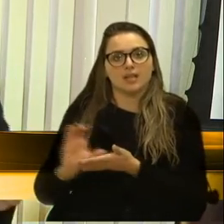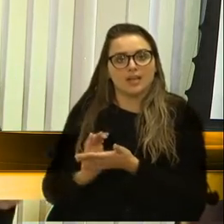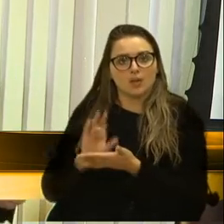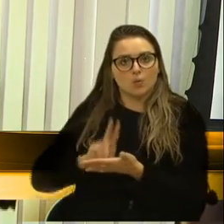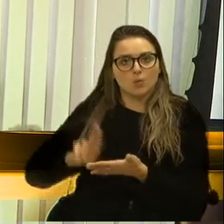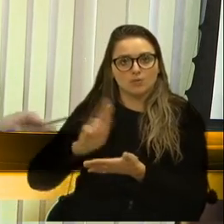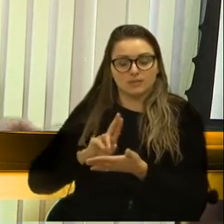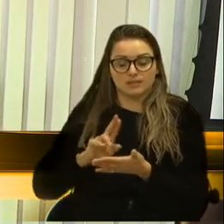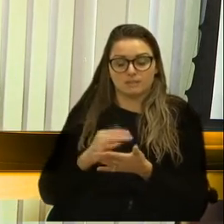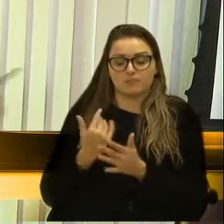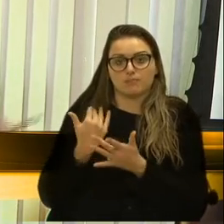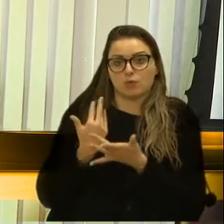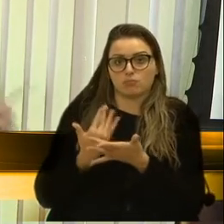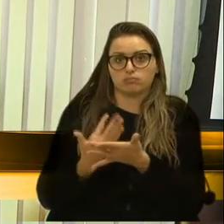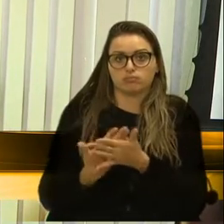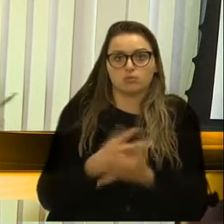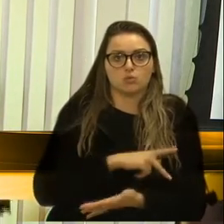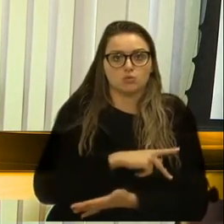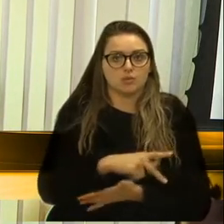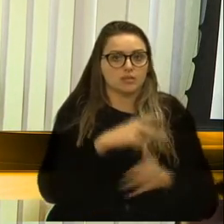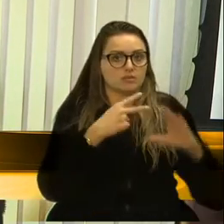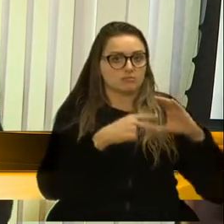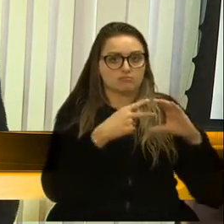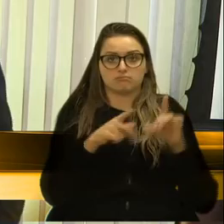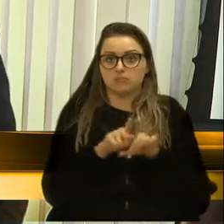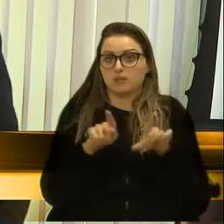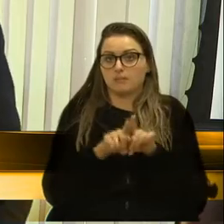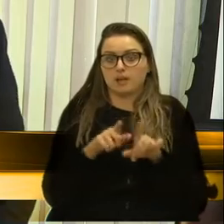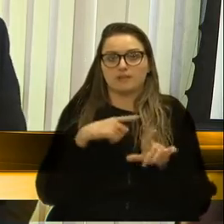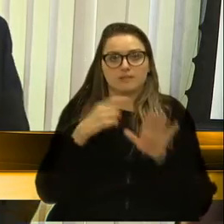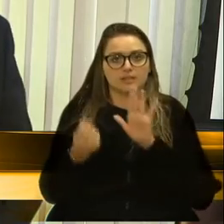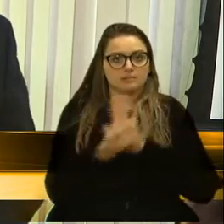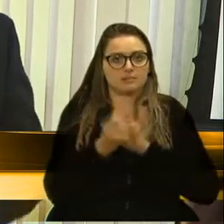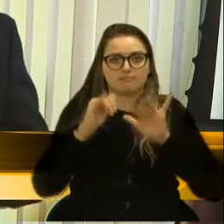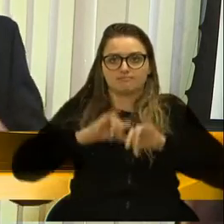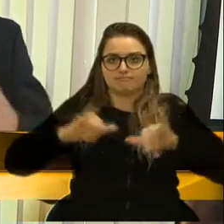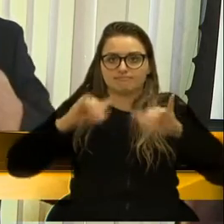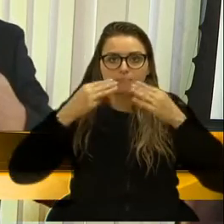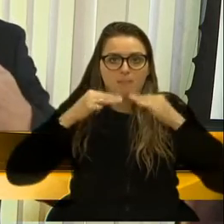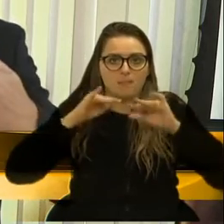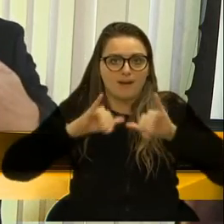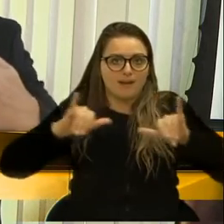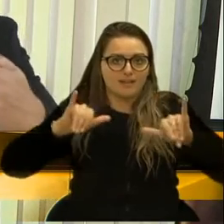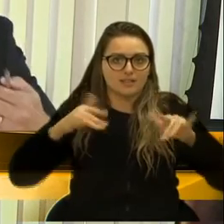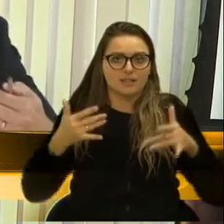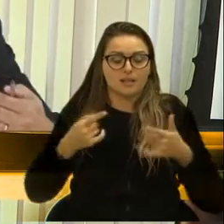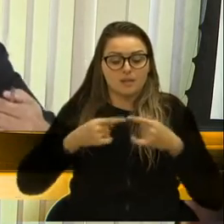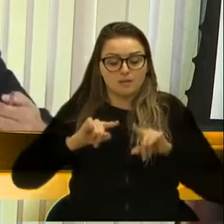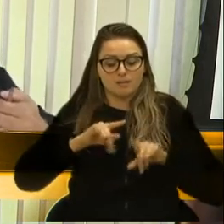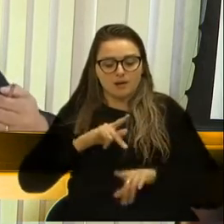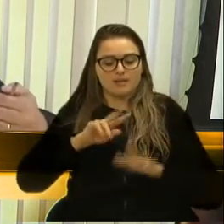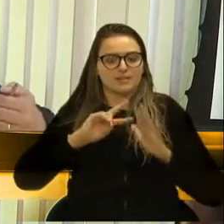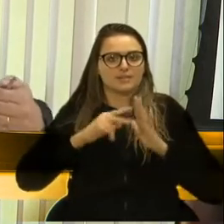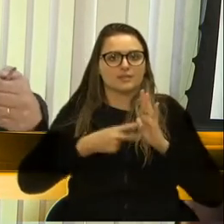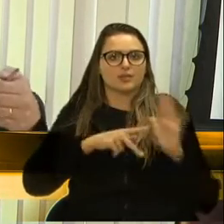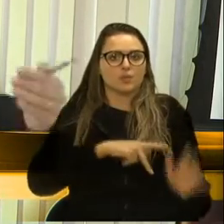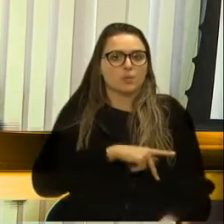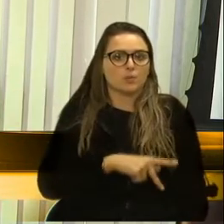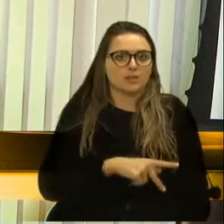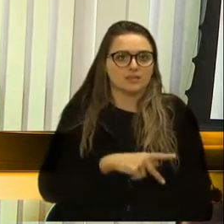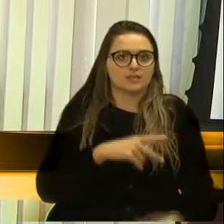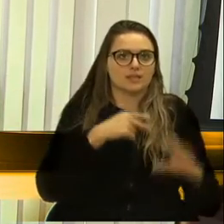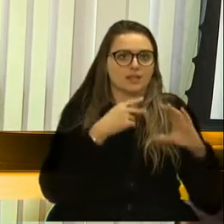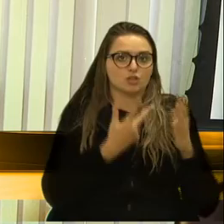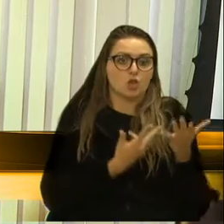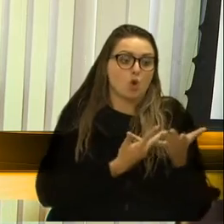Nos últimos anos aqui, os presidentes da Câmara também investiram em publicidade. Isso não quer dizer que os presidentes da Câmara